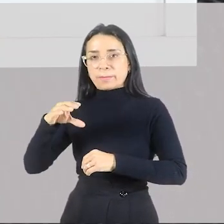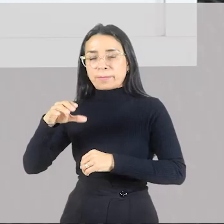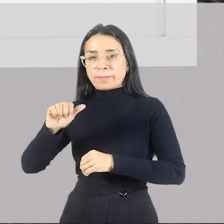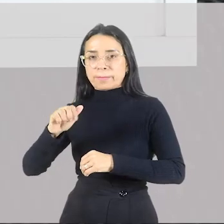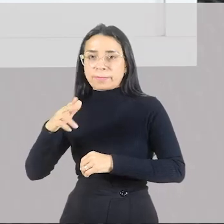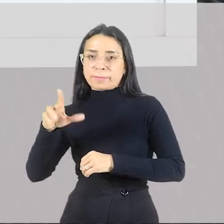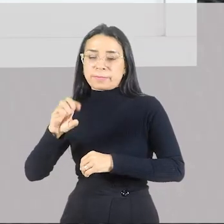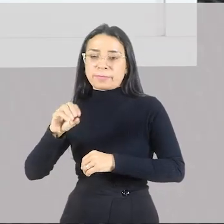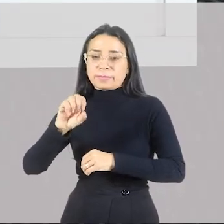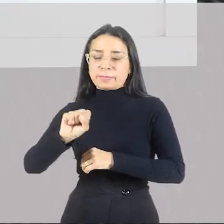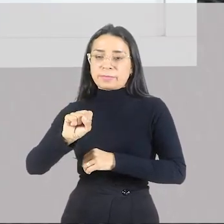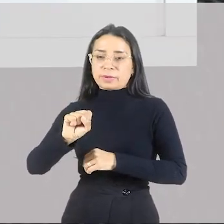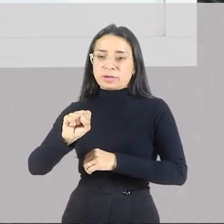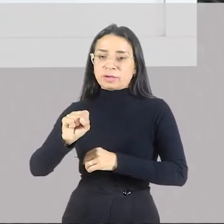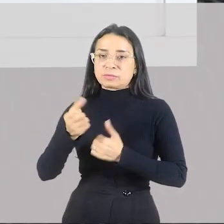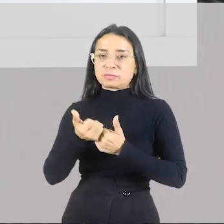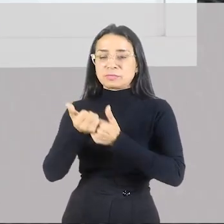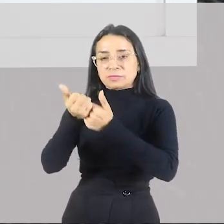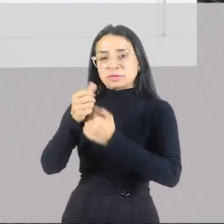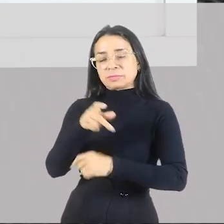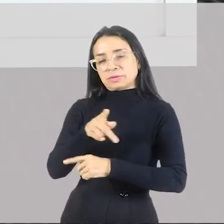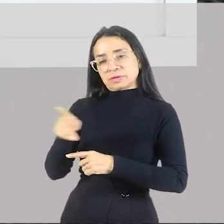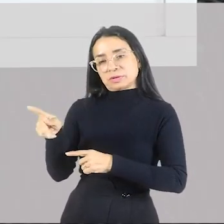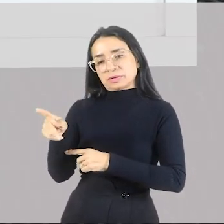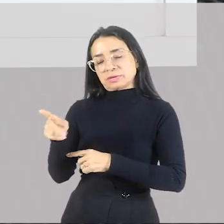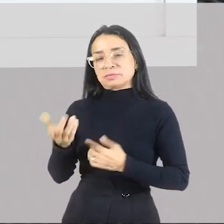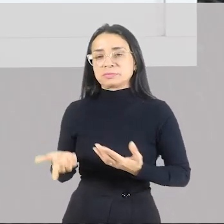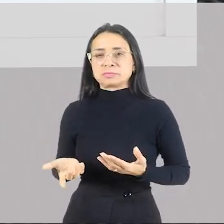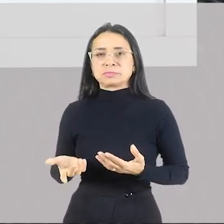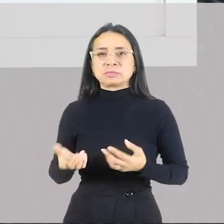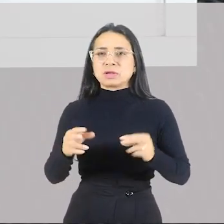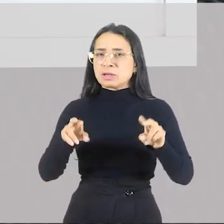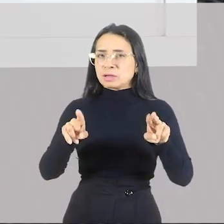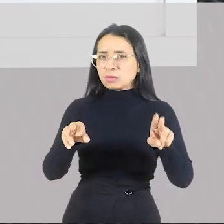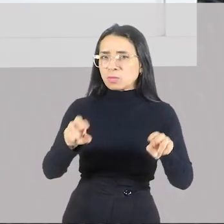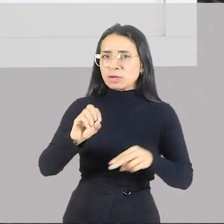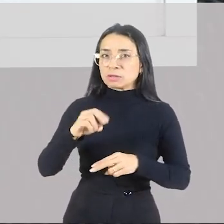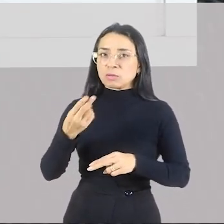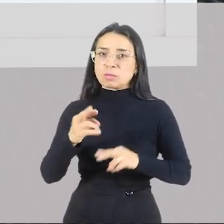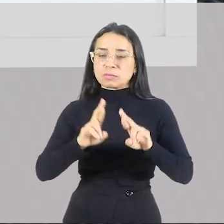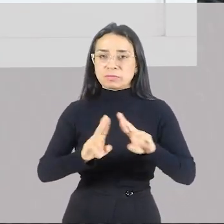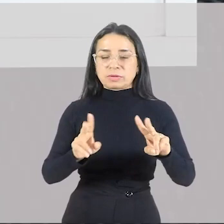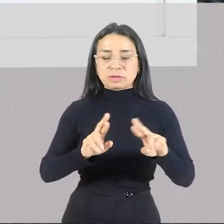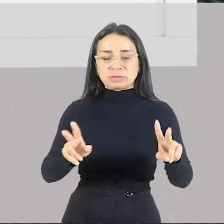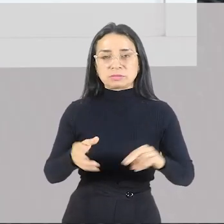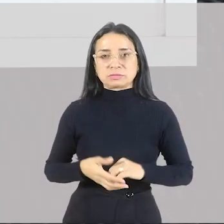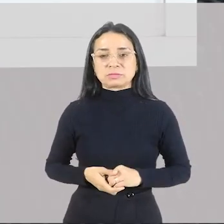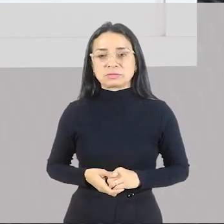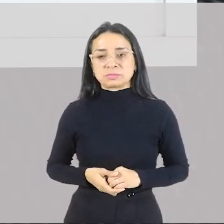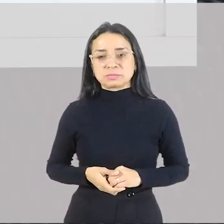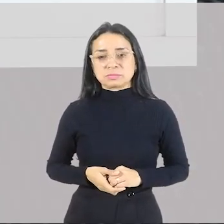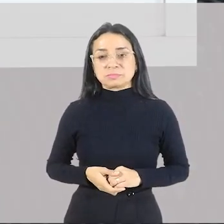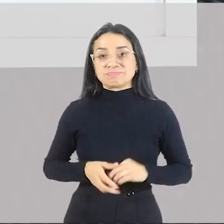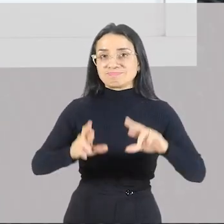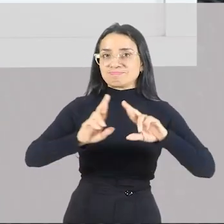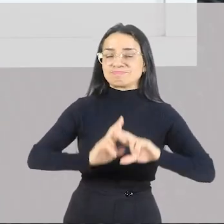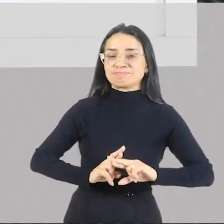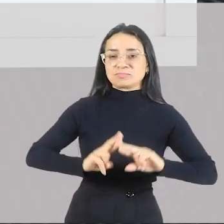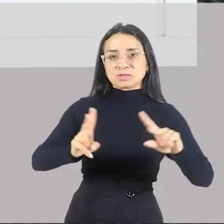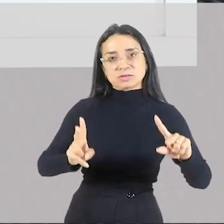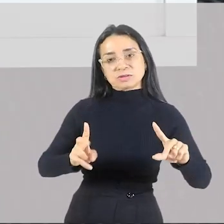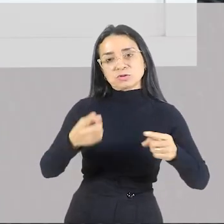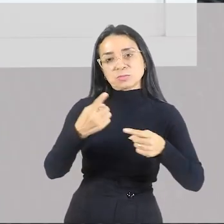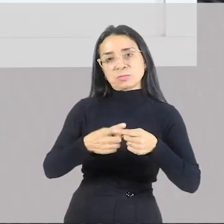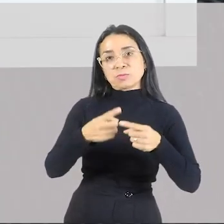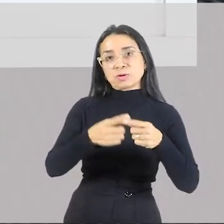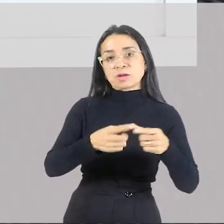são iguais, esses grupos são diferentes? Aí são diferentes, né? Porque a posição ele altera. Isso